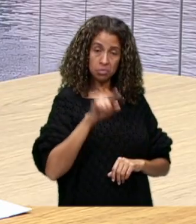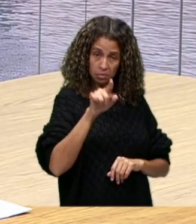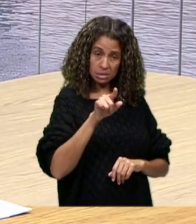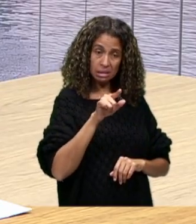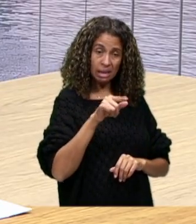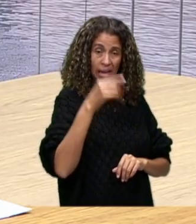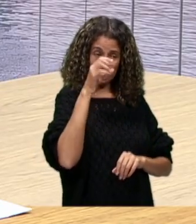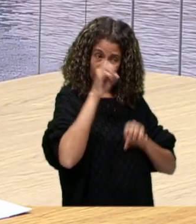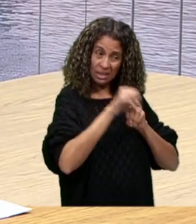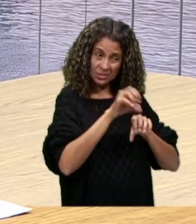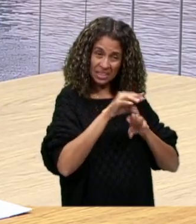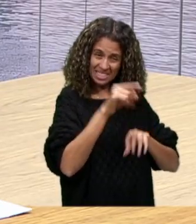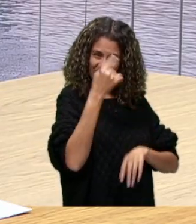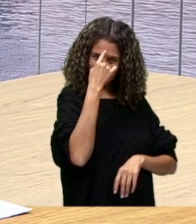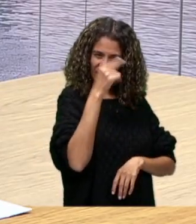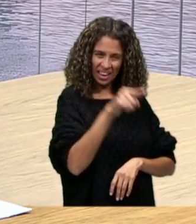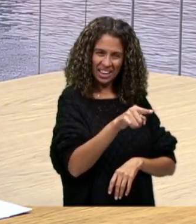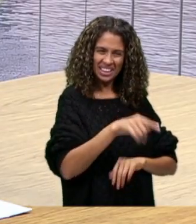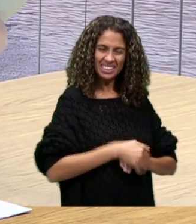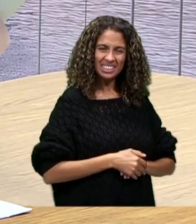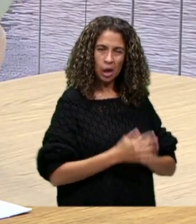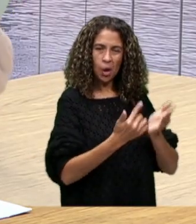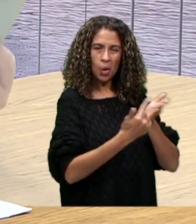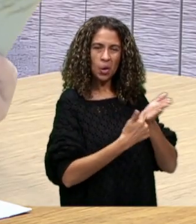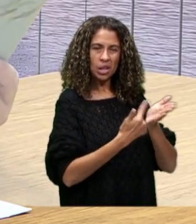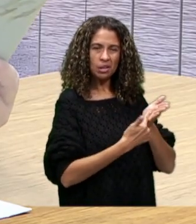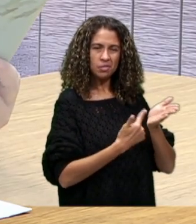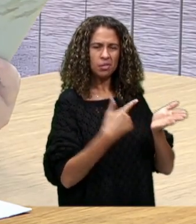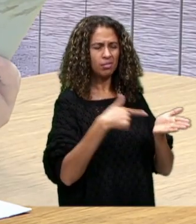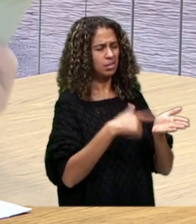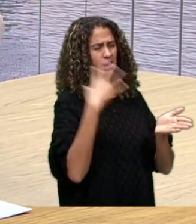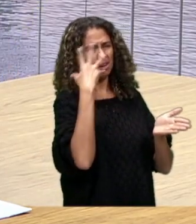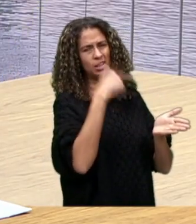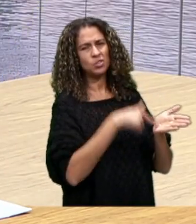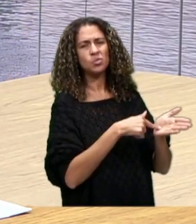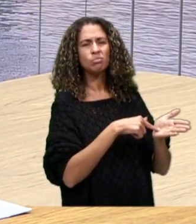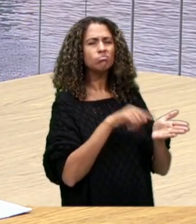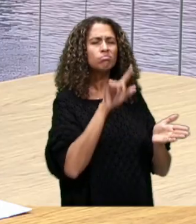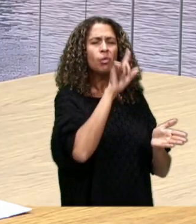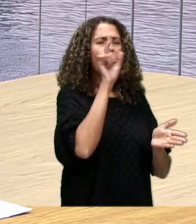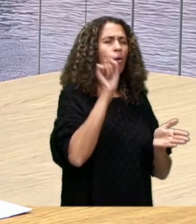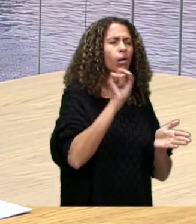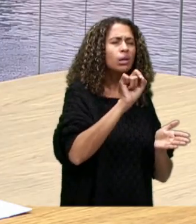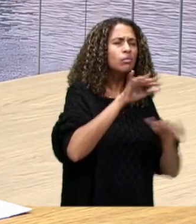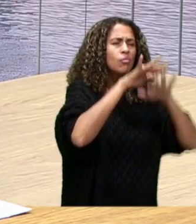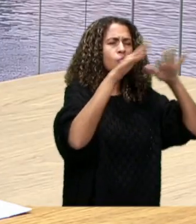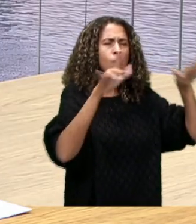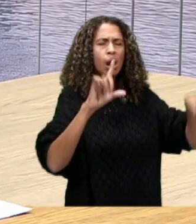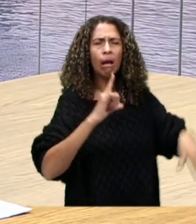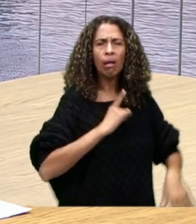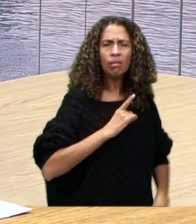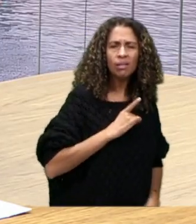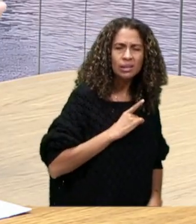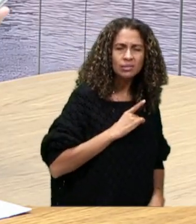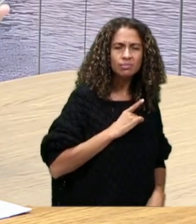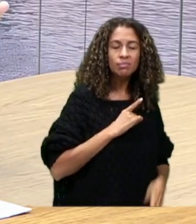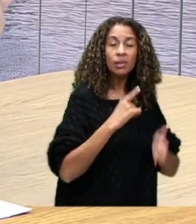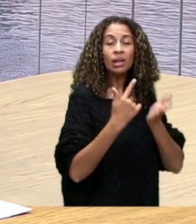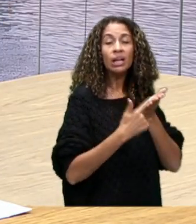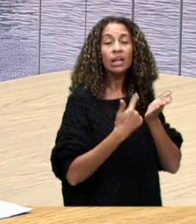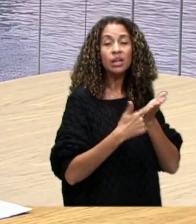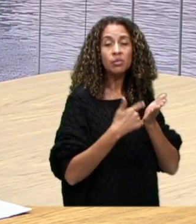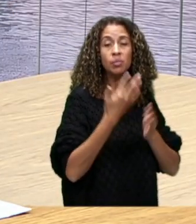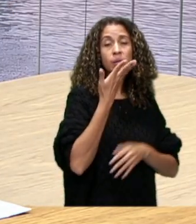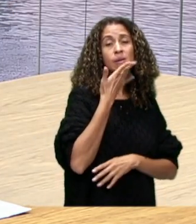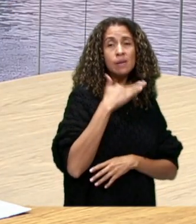pensando na educação, né? Você tem um livro aqui, olha que lindo, ó. O que será que tem no mar? É um livro para as